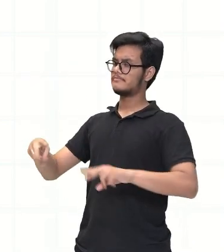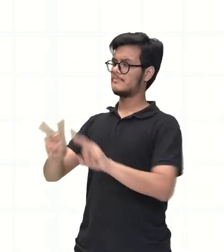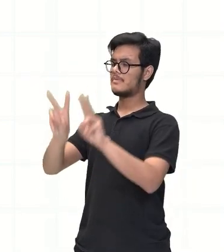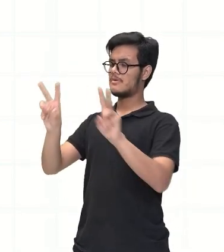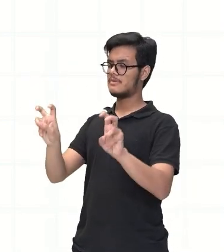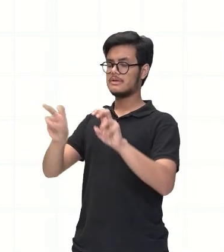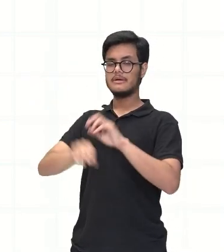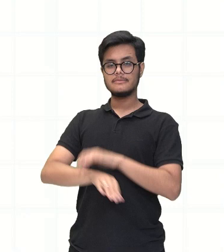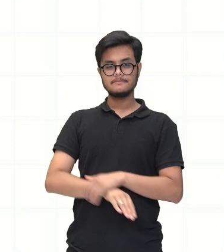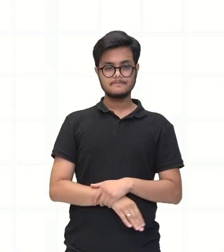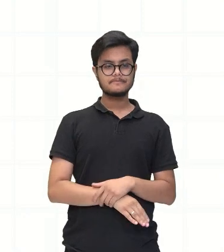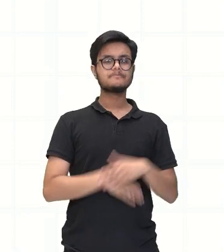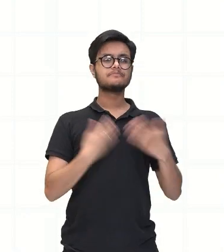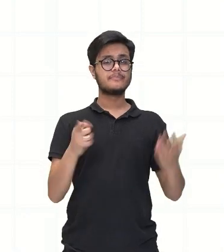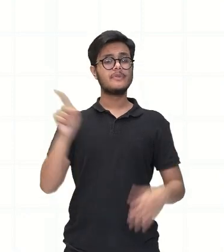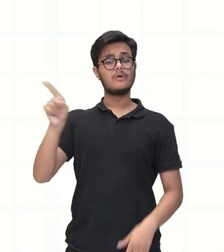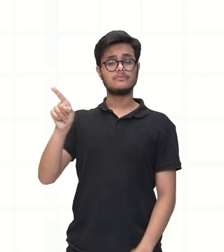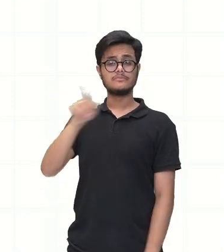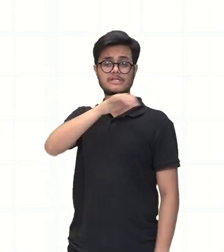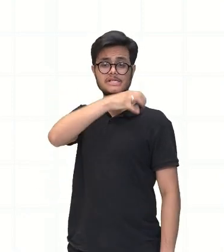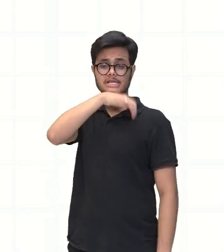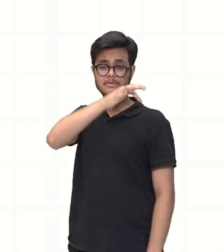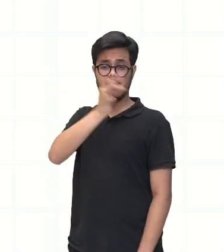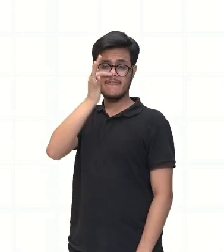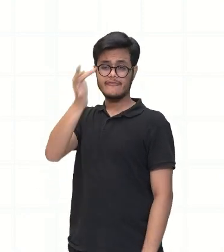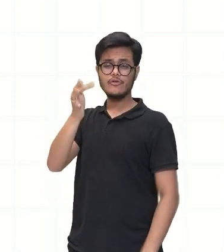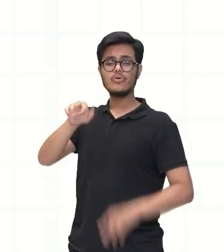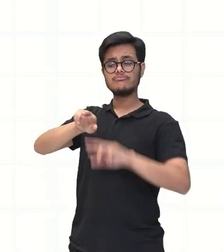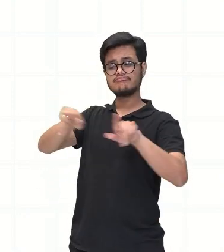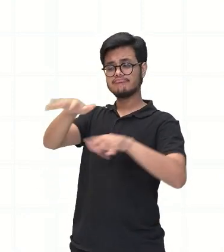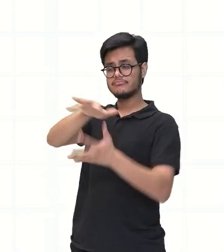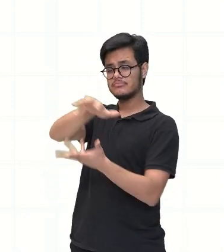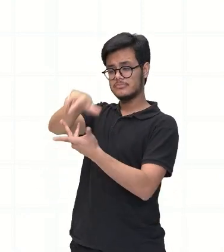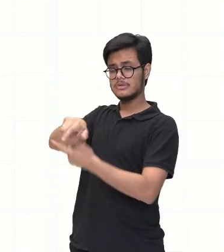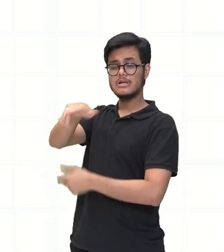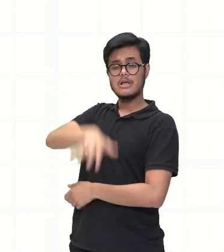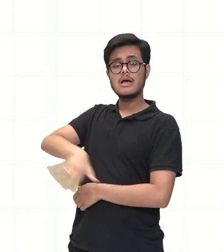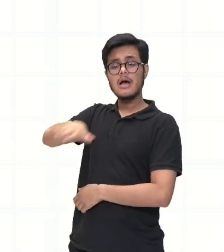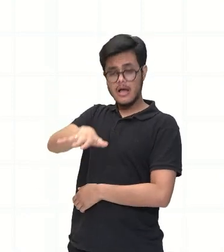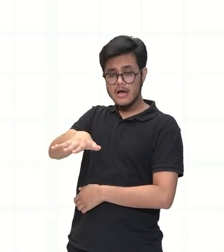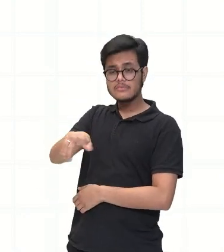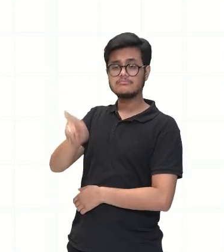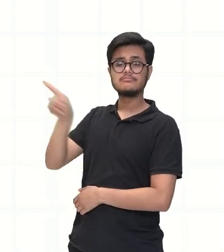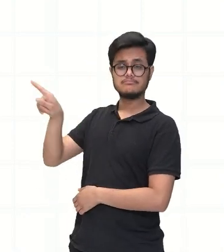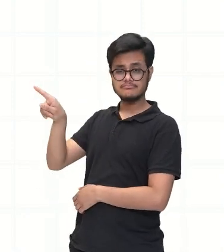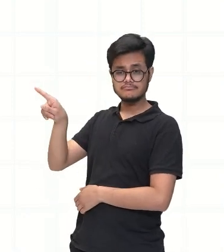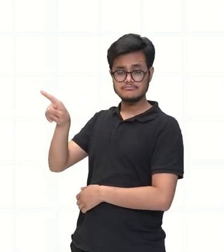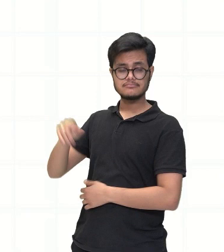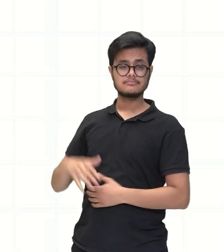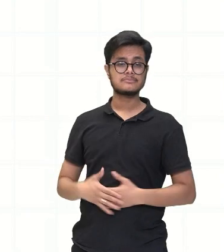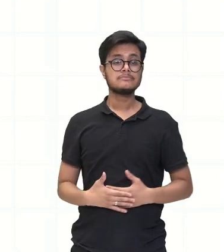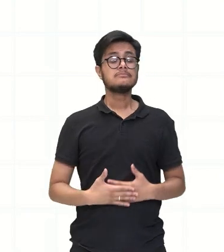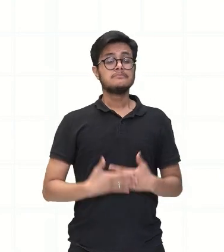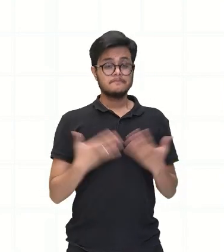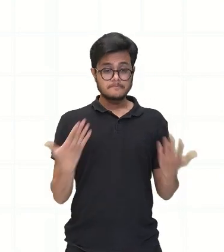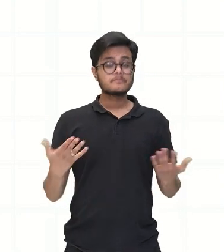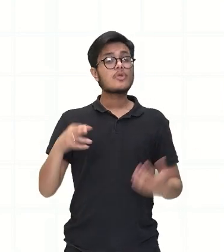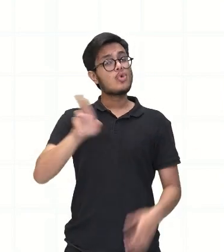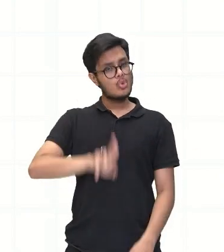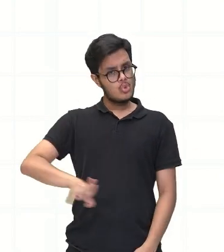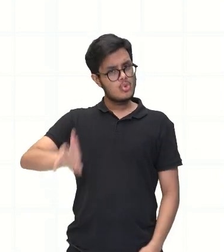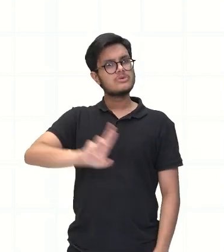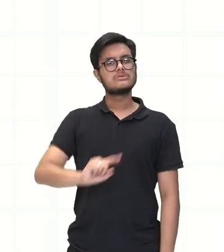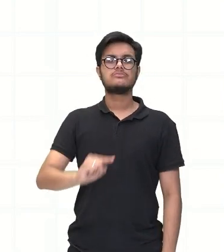respeito daqui dos animais, o hífen você vai utilizar em palavras compostas do mundo das plantas, e o mundo dos